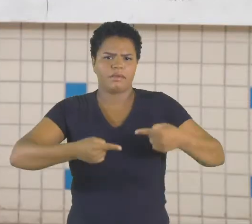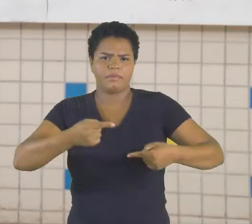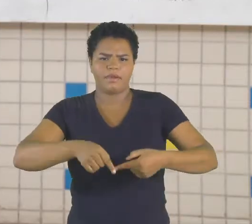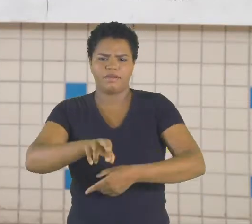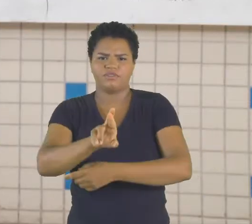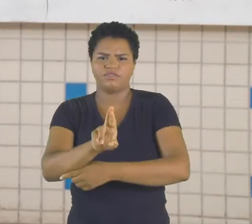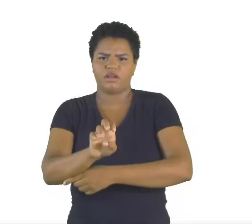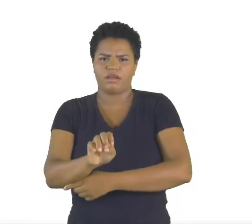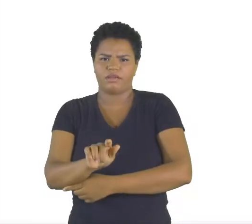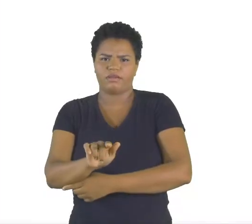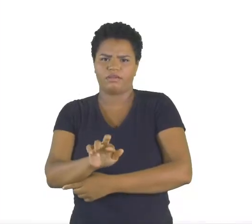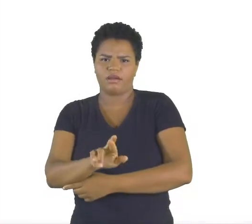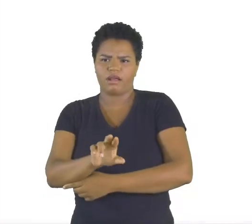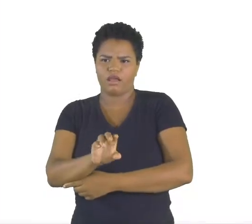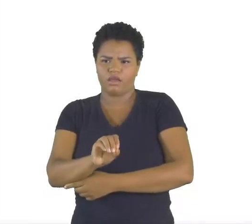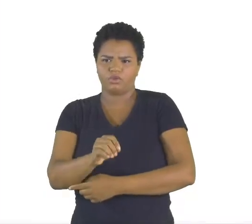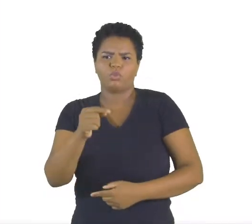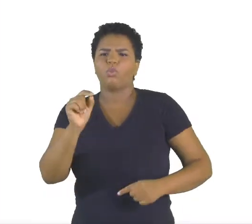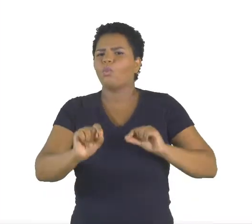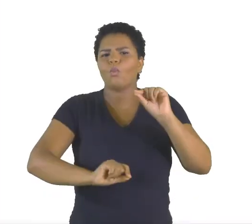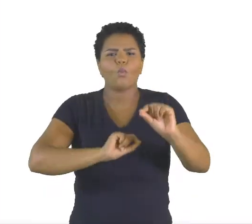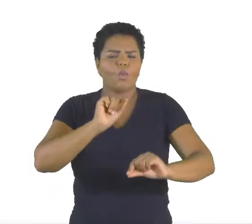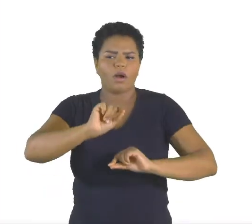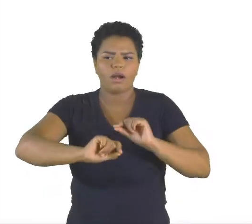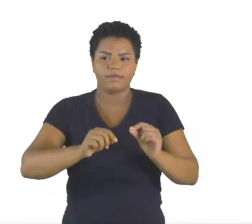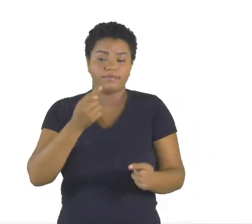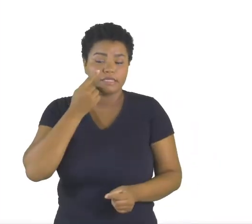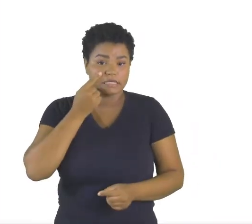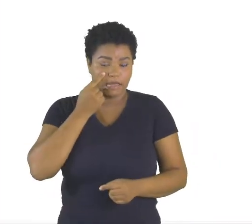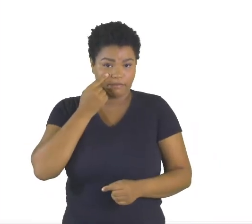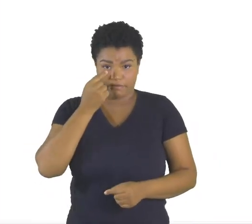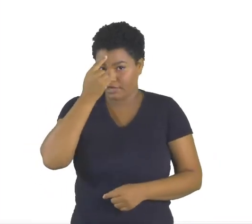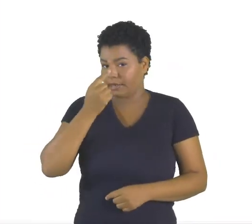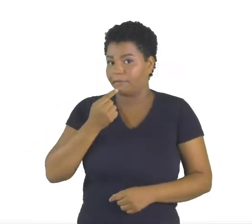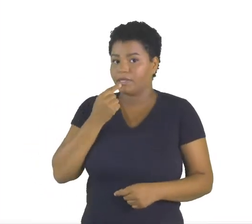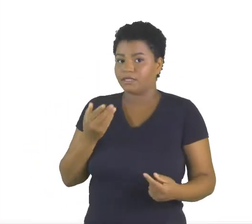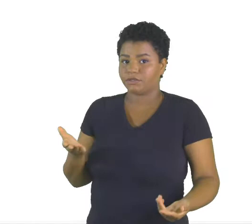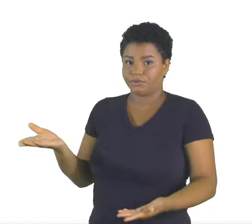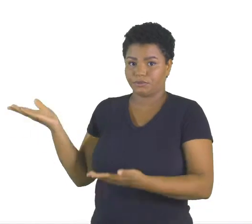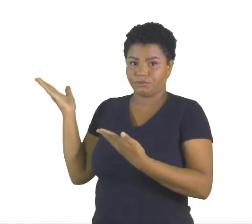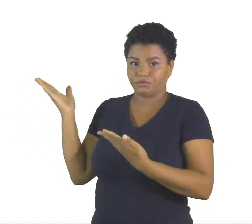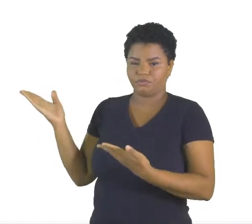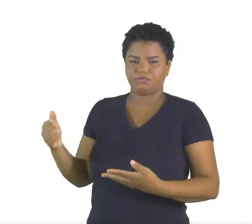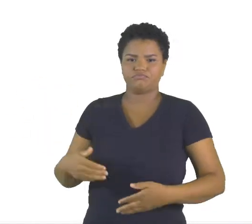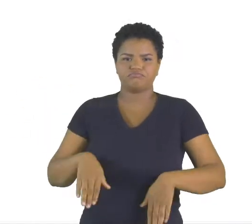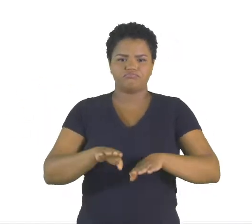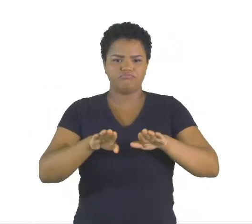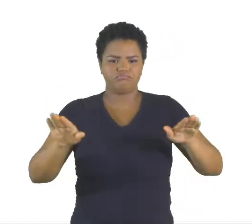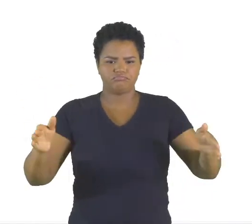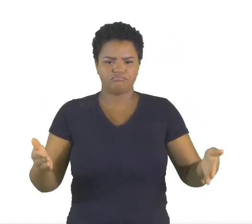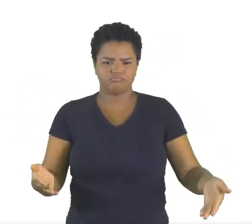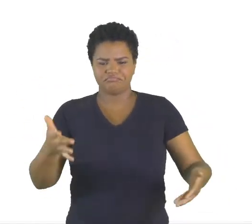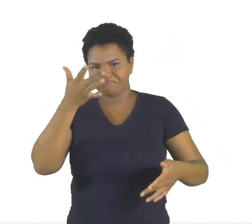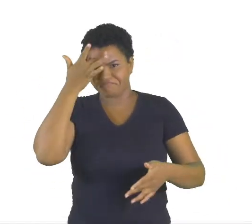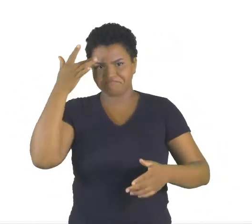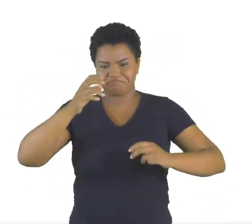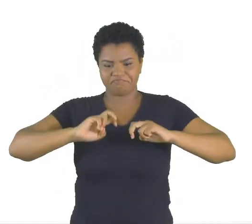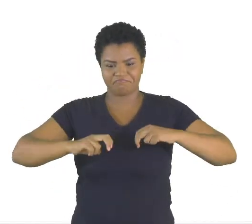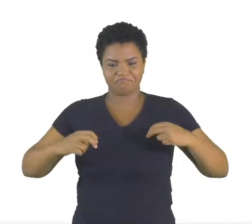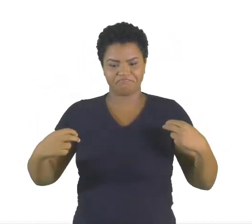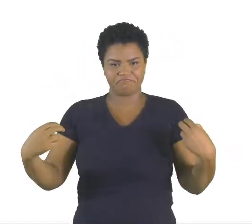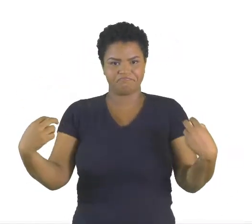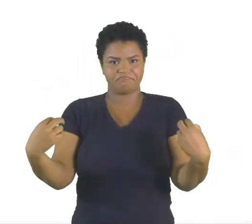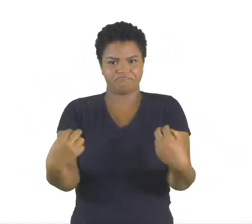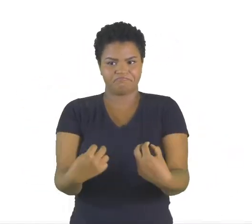Vejam aí a imagem. Vocês veem o quê? A imagem de uma mesa com pessoas, né, sentadas e